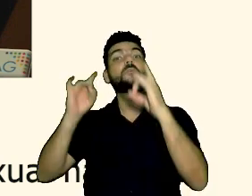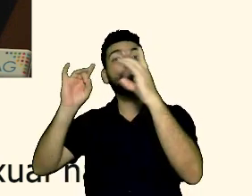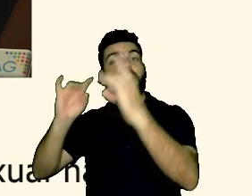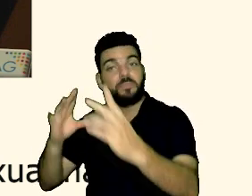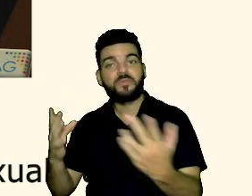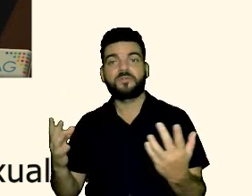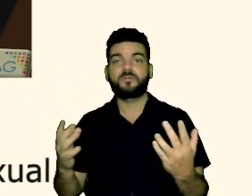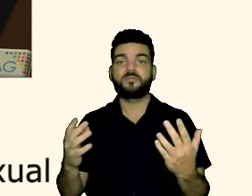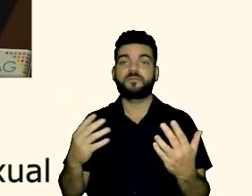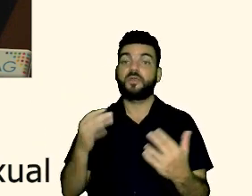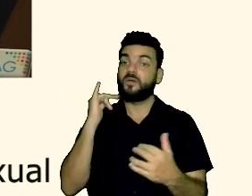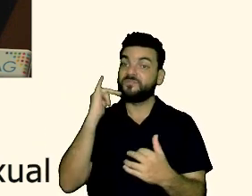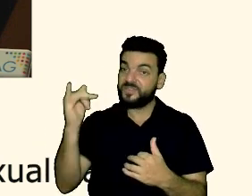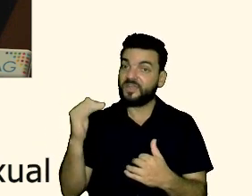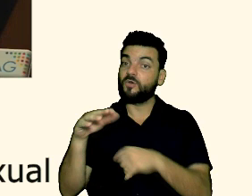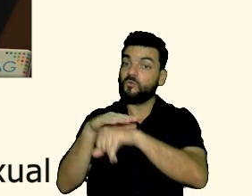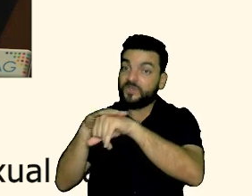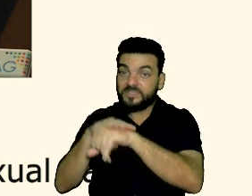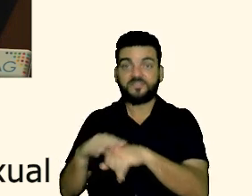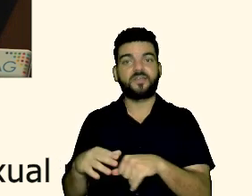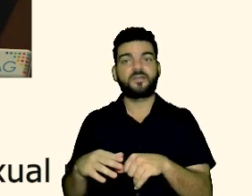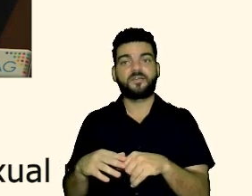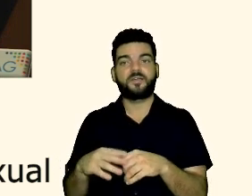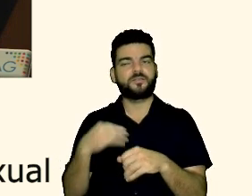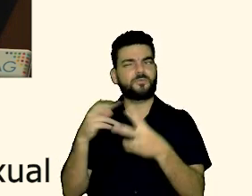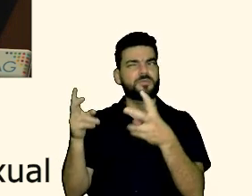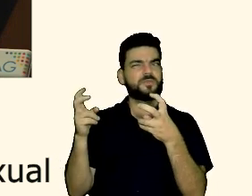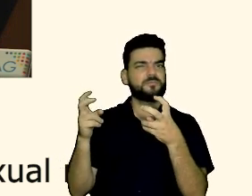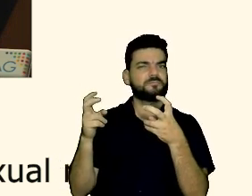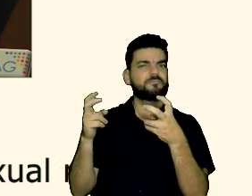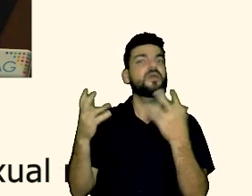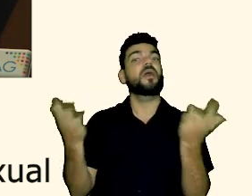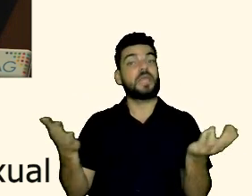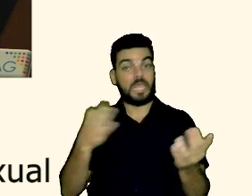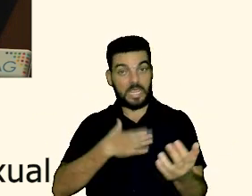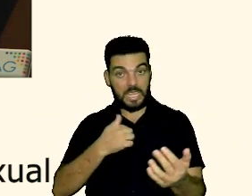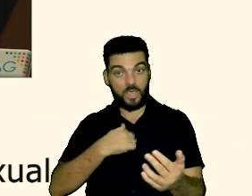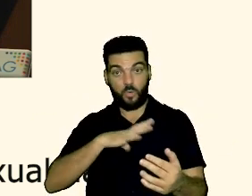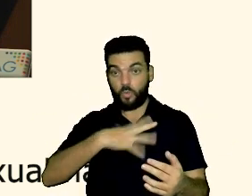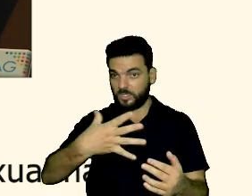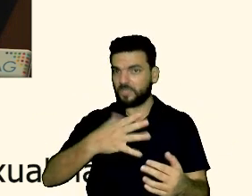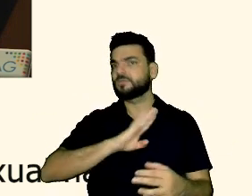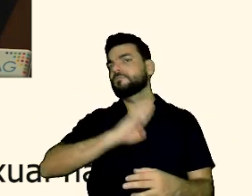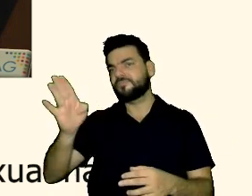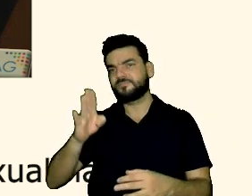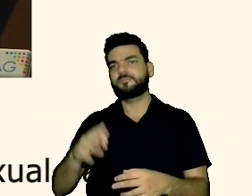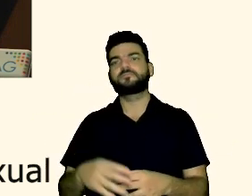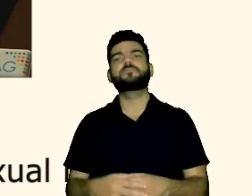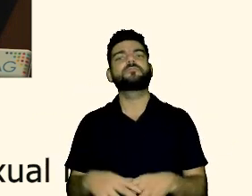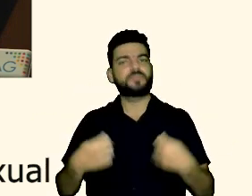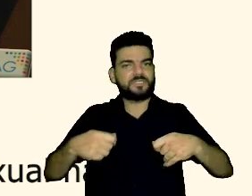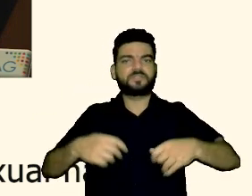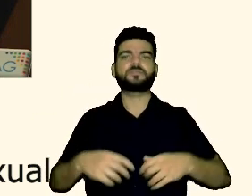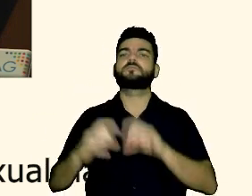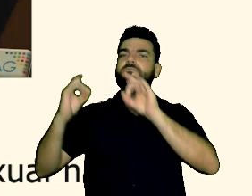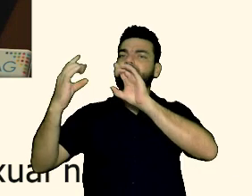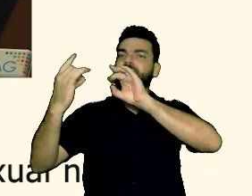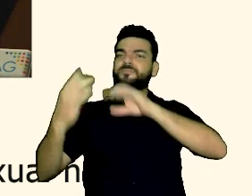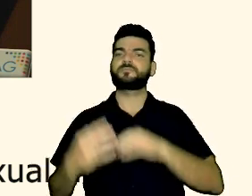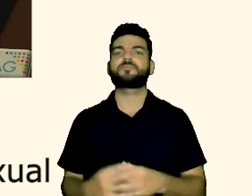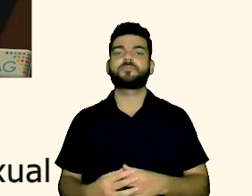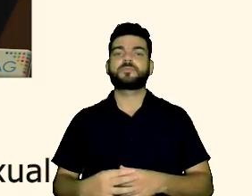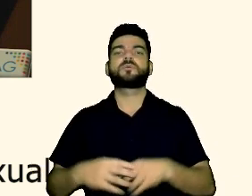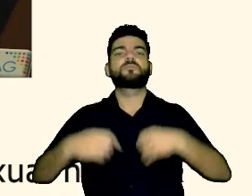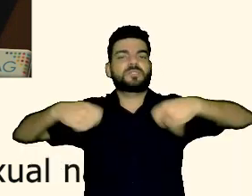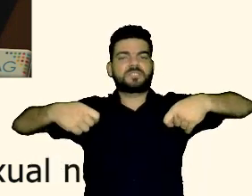me cabe, até como rotina, fazer um feedback. É um caminho muito importante, seja ele positivo ou